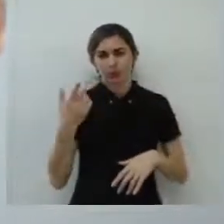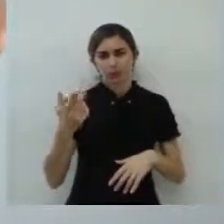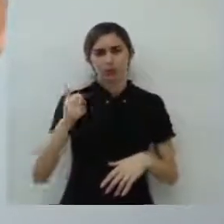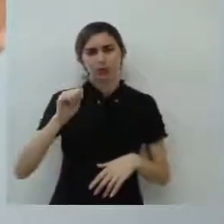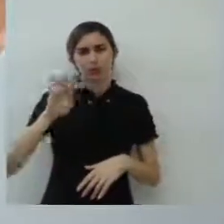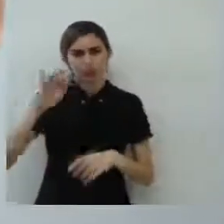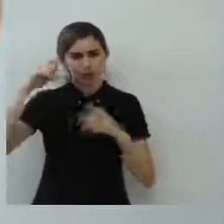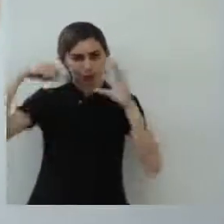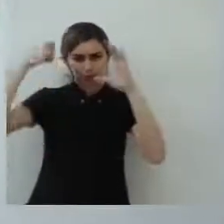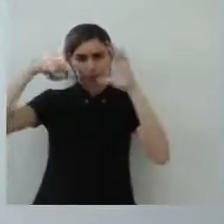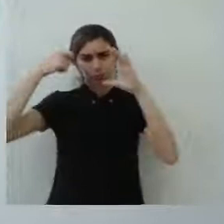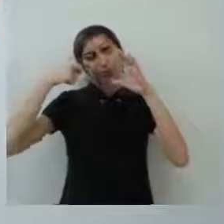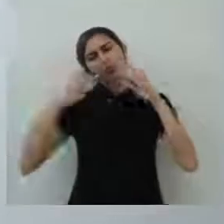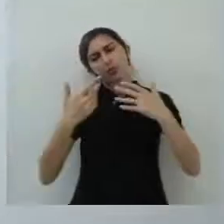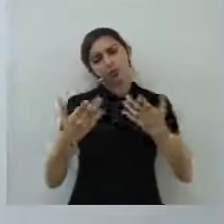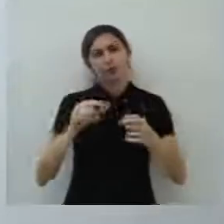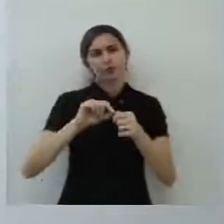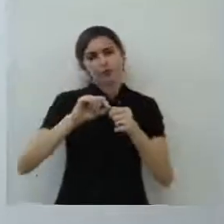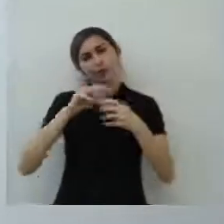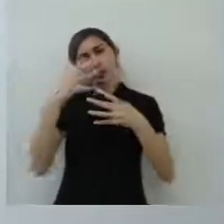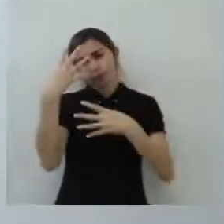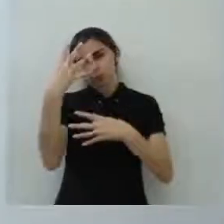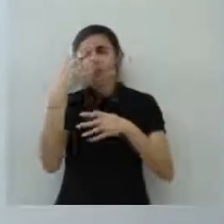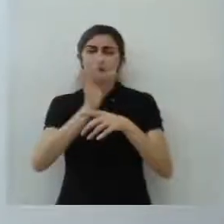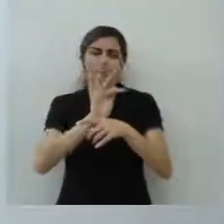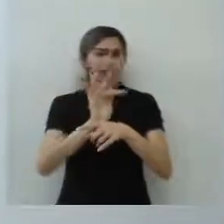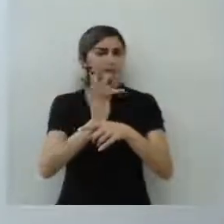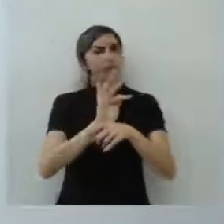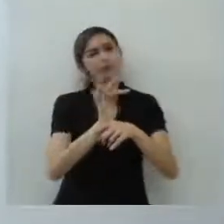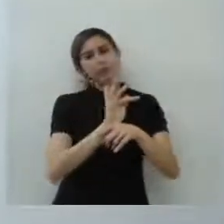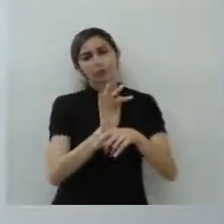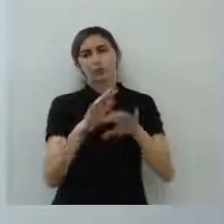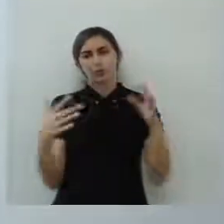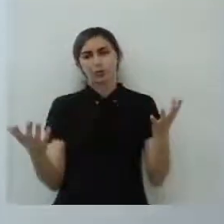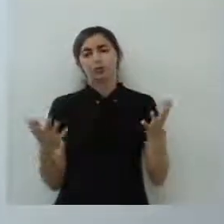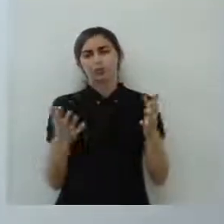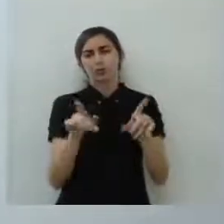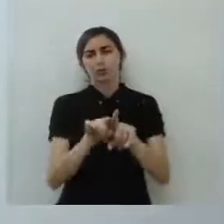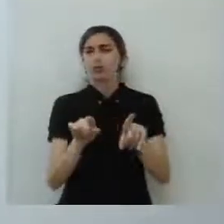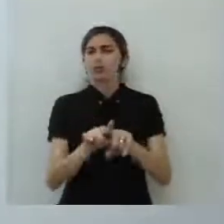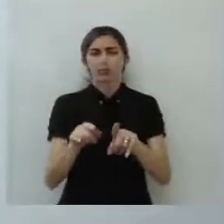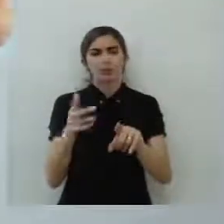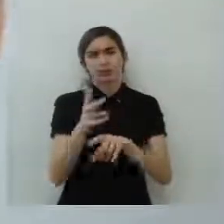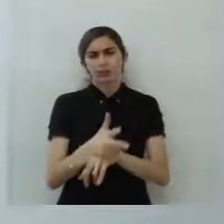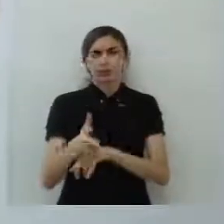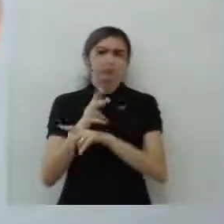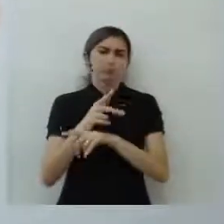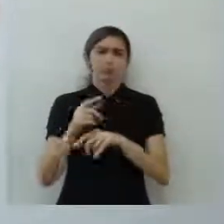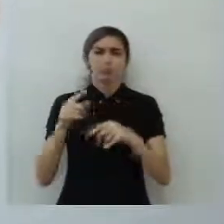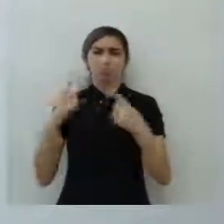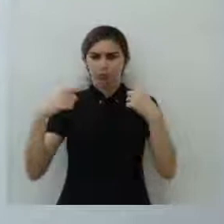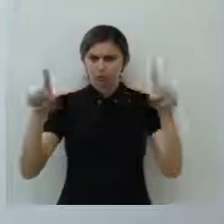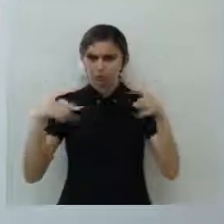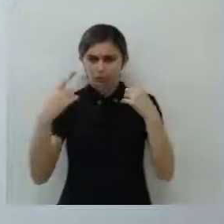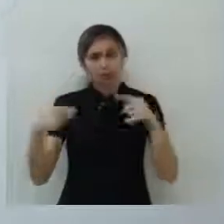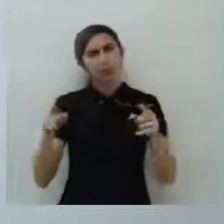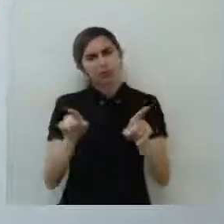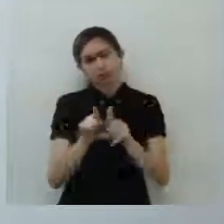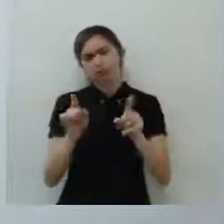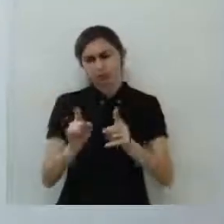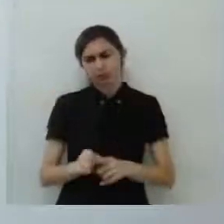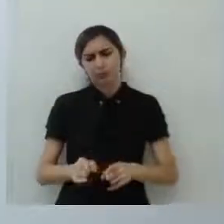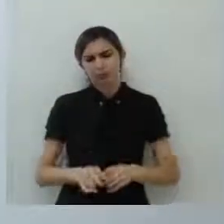Ator. Ele fez 4 filmes, então ele atuou no cinema também, ele fez 4 filmes. Músico. Ele